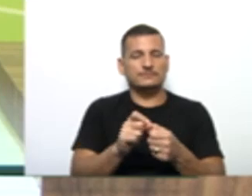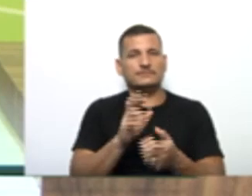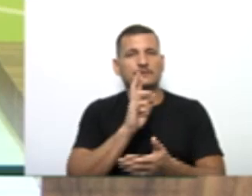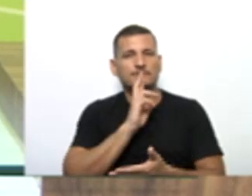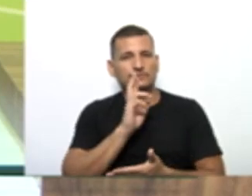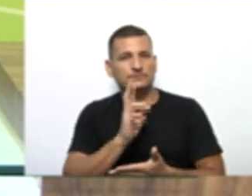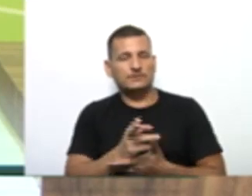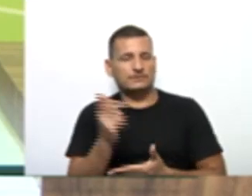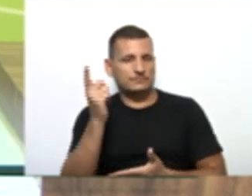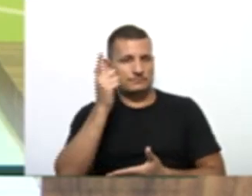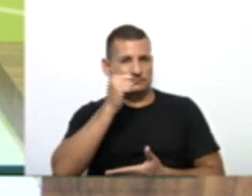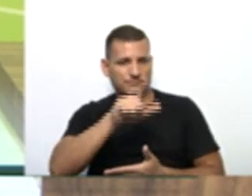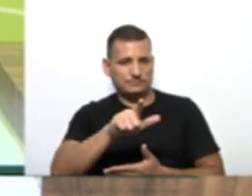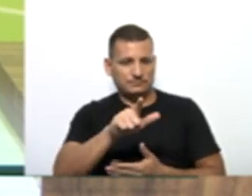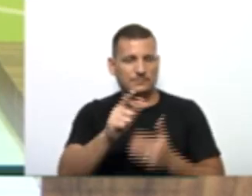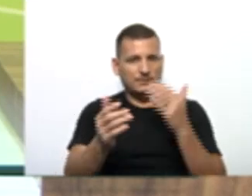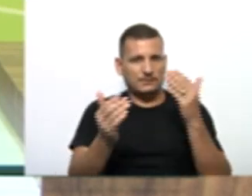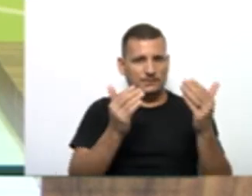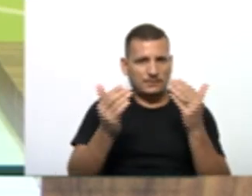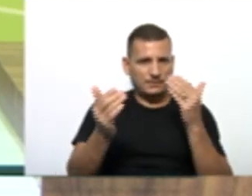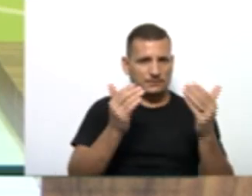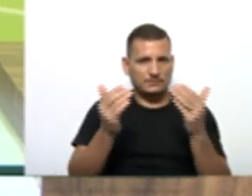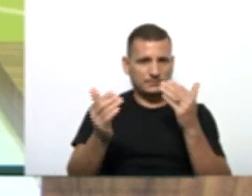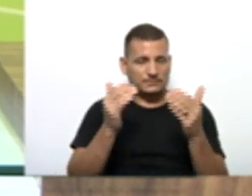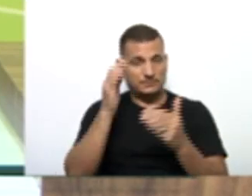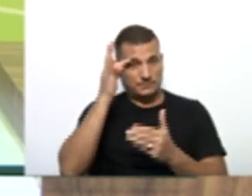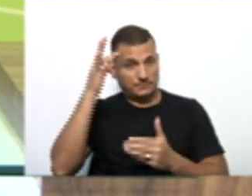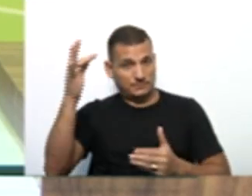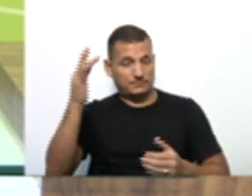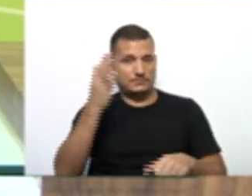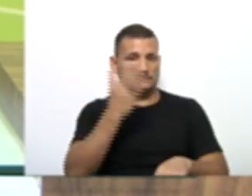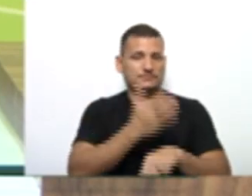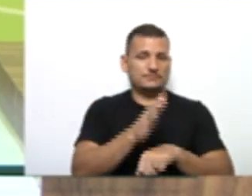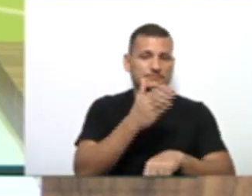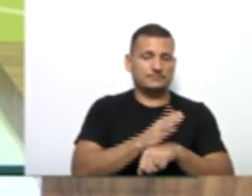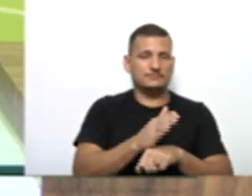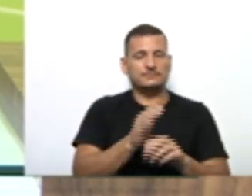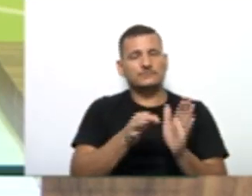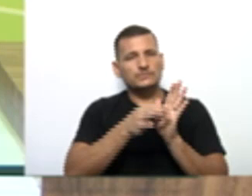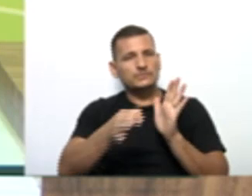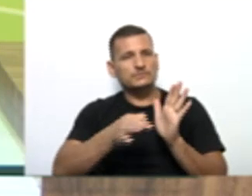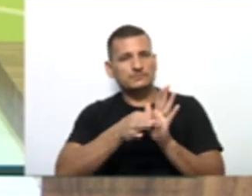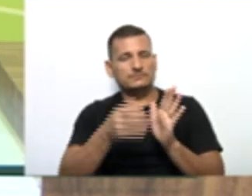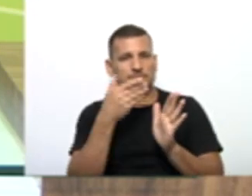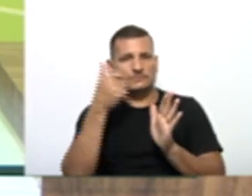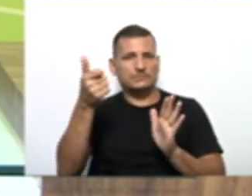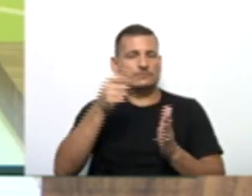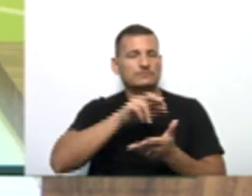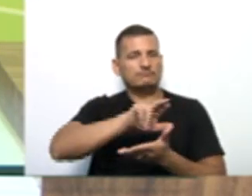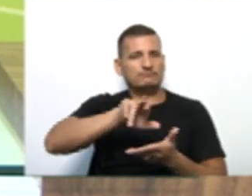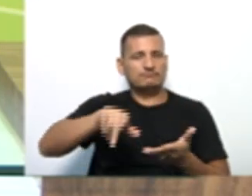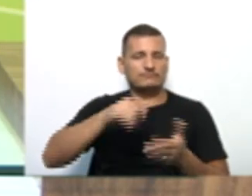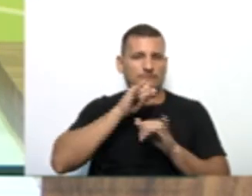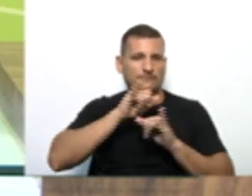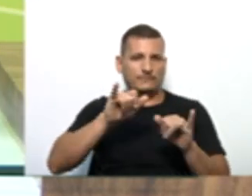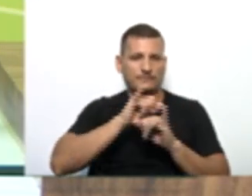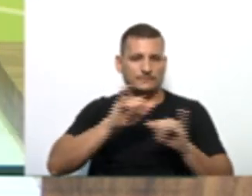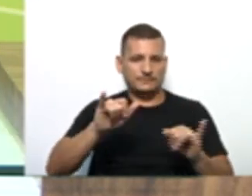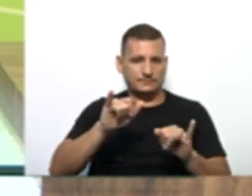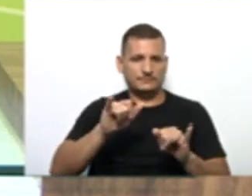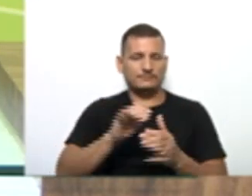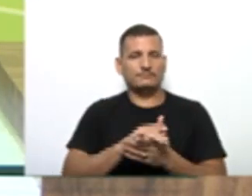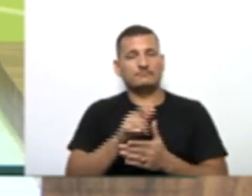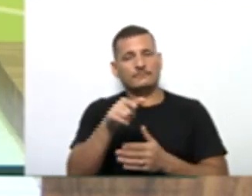resultados alcançados, análise comparativa da teoria com a prática, sugestões de melhoria e outras informações exigidas.